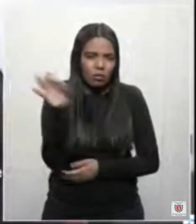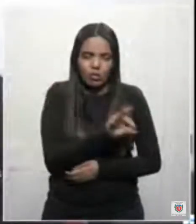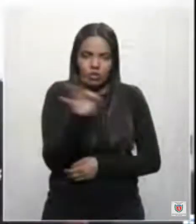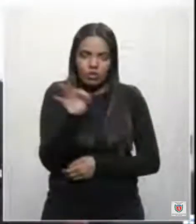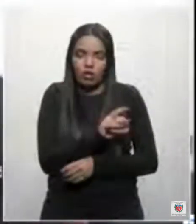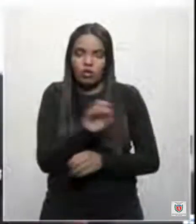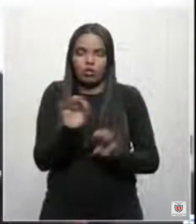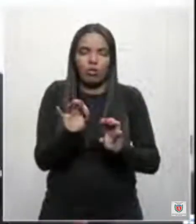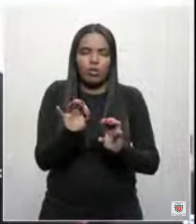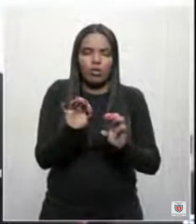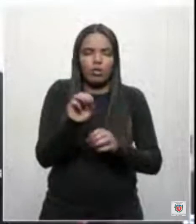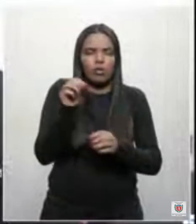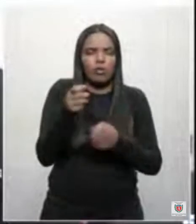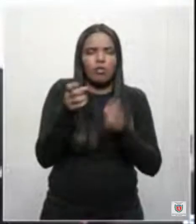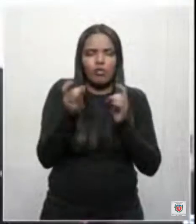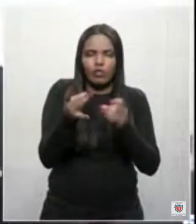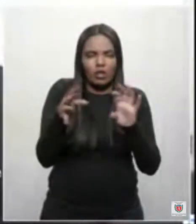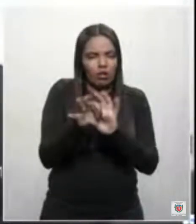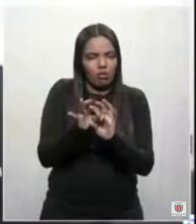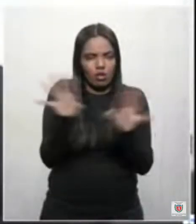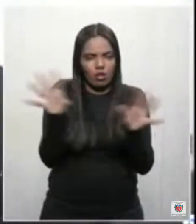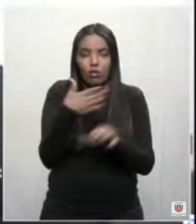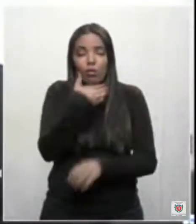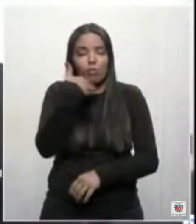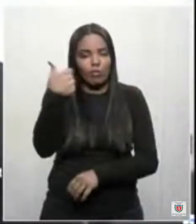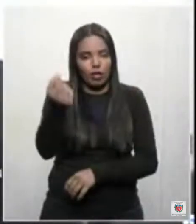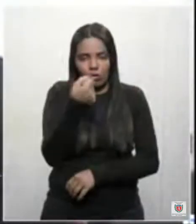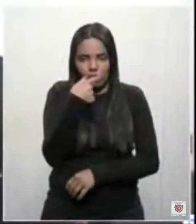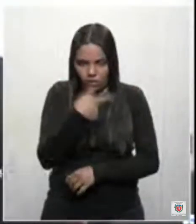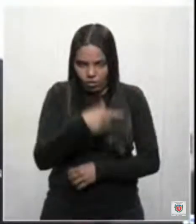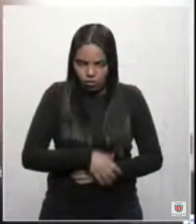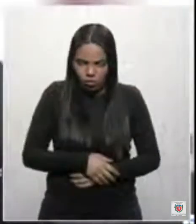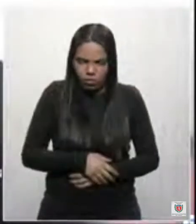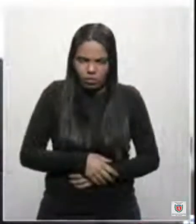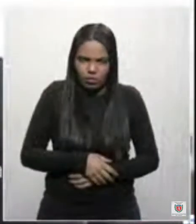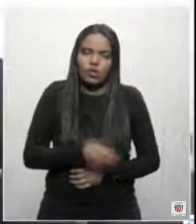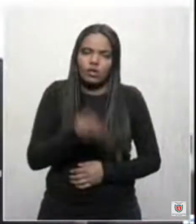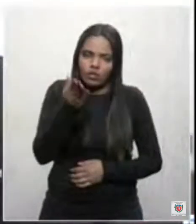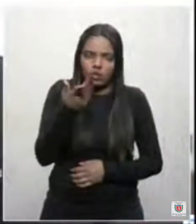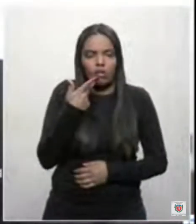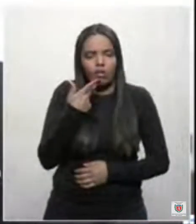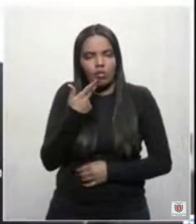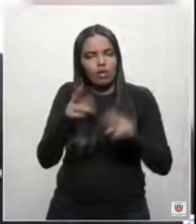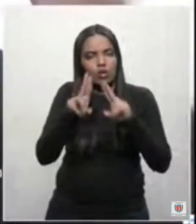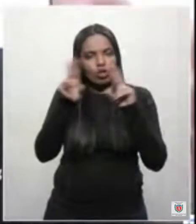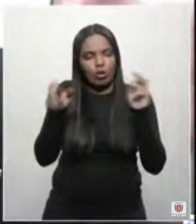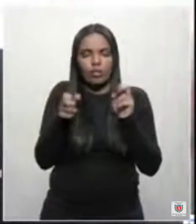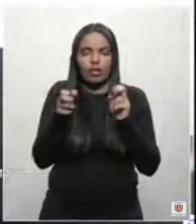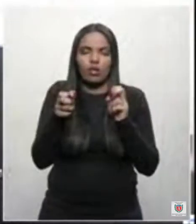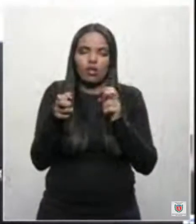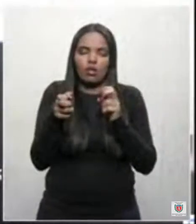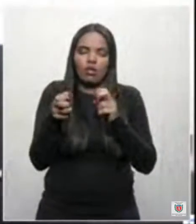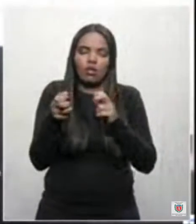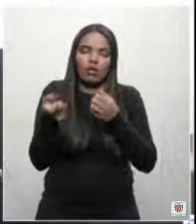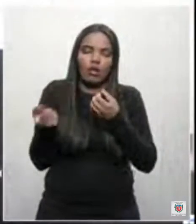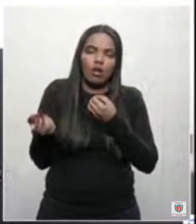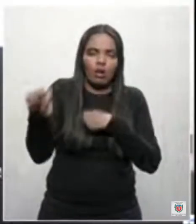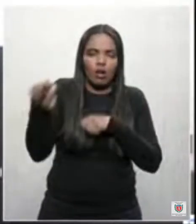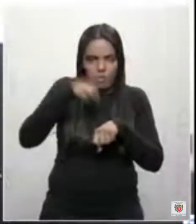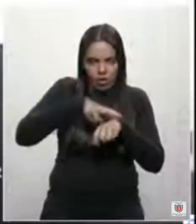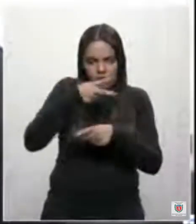como o melhor remédio. Voltando nessa premissa, secretário, e o senhor fala em recuperação econômica, eu quero saber, o Estado